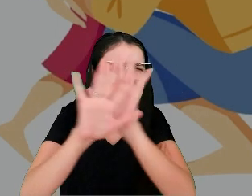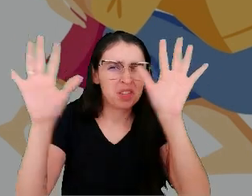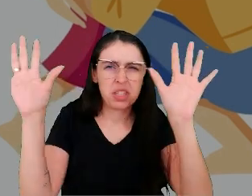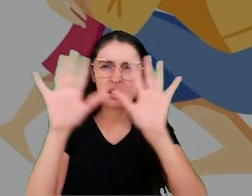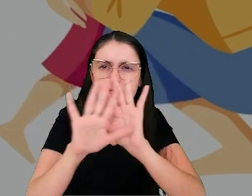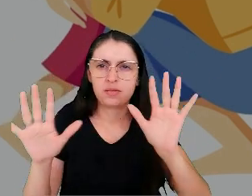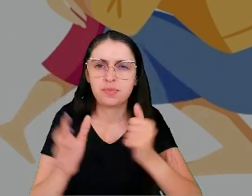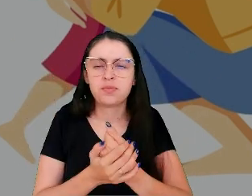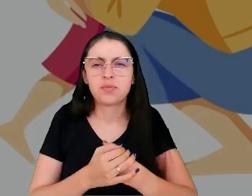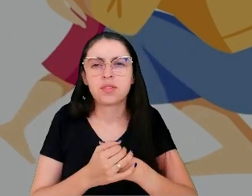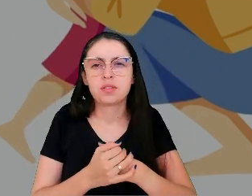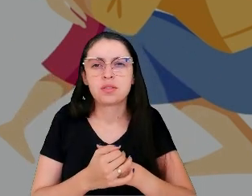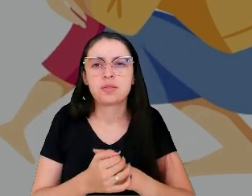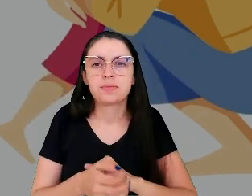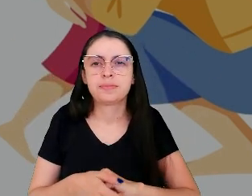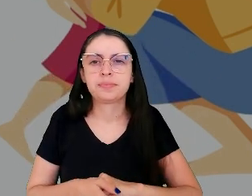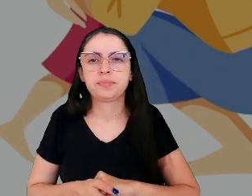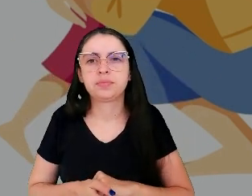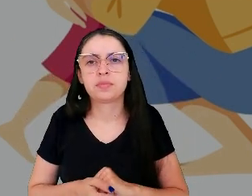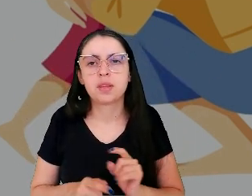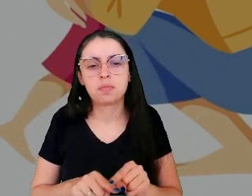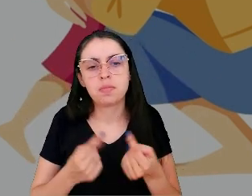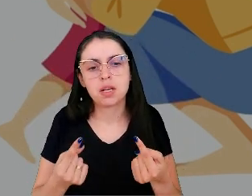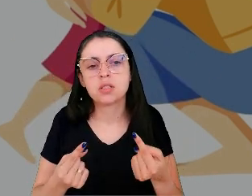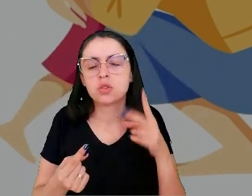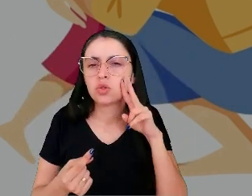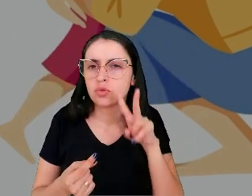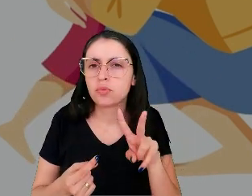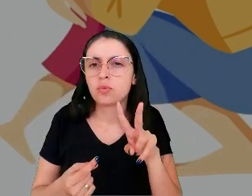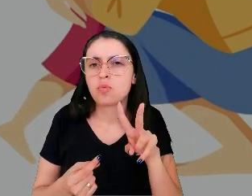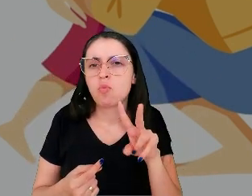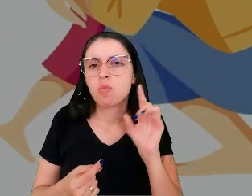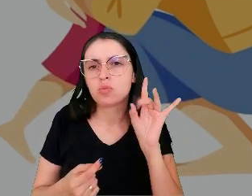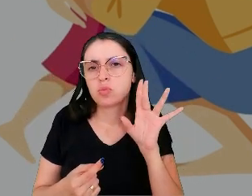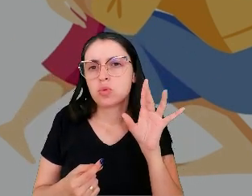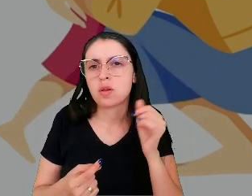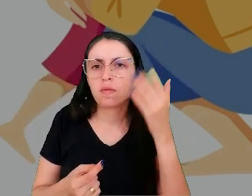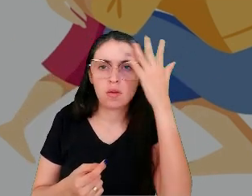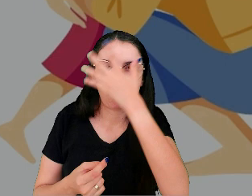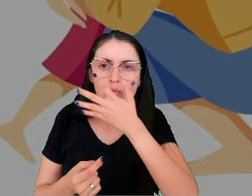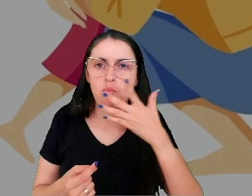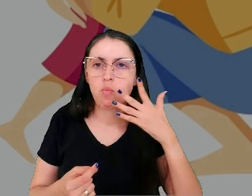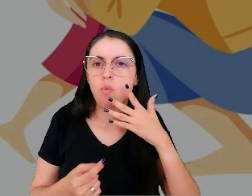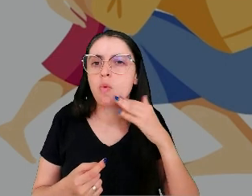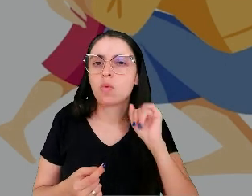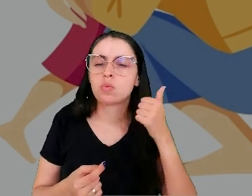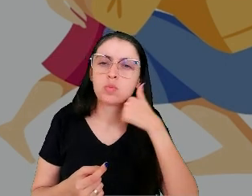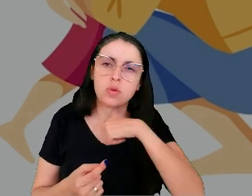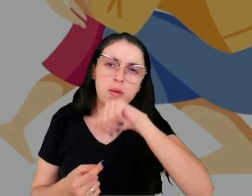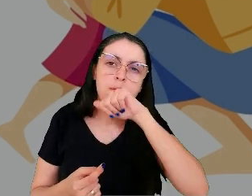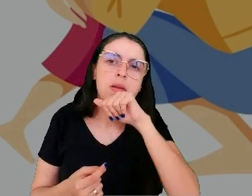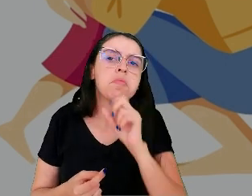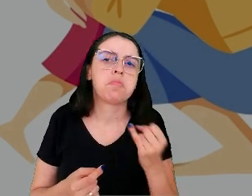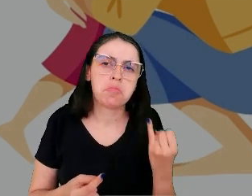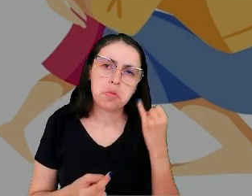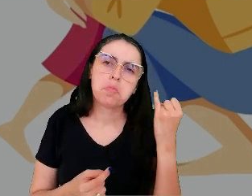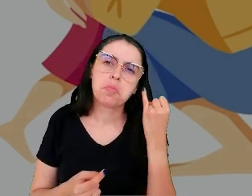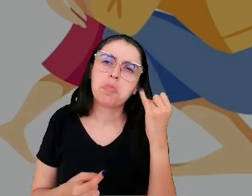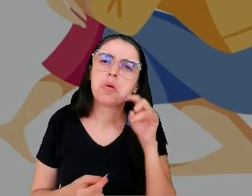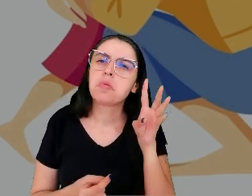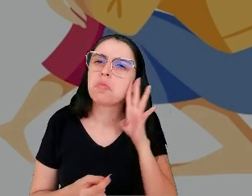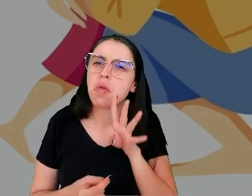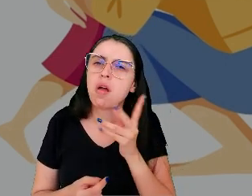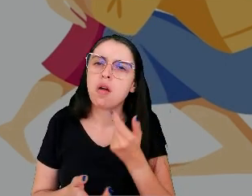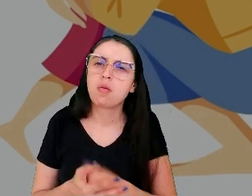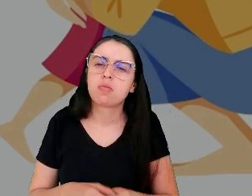blurred, como se diz em inglês, é fora de foco. Mas ele só consegue ver o rosto da mãe. Entendeu? Isso é muito interessante. Ele